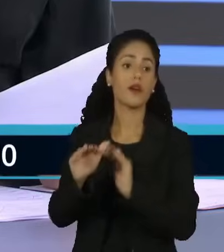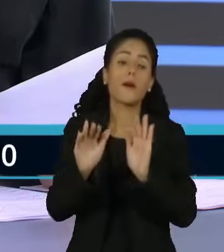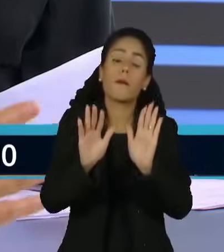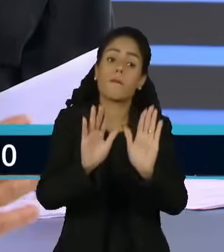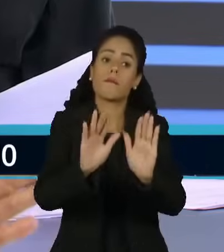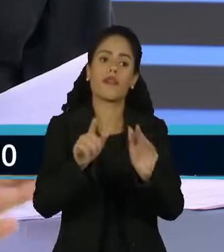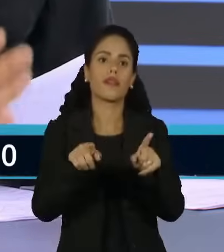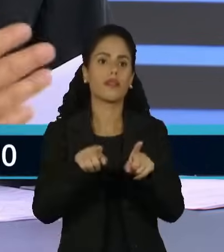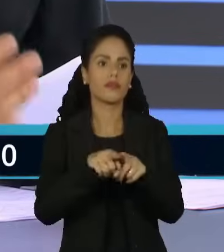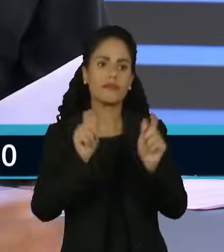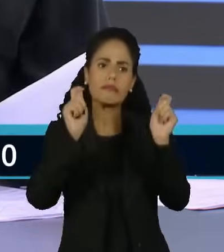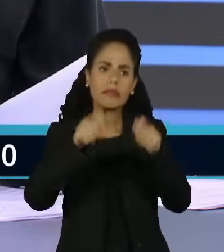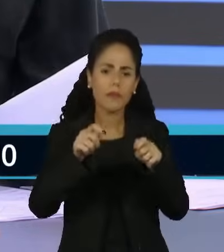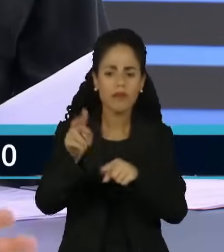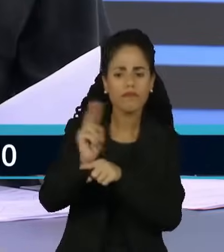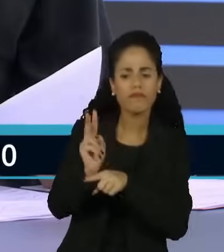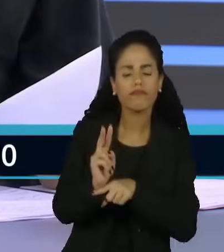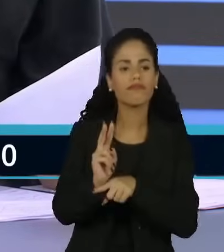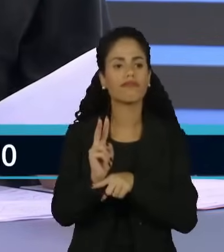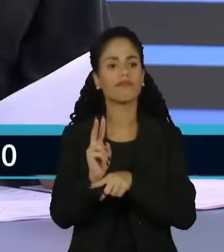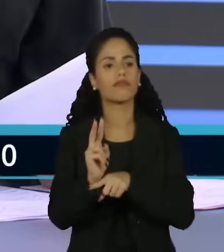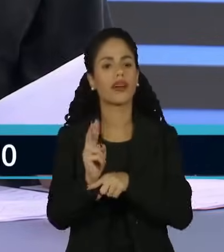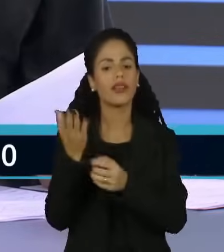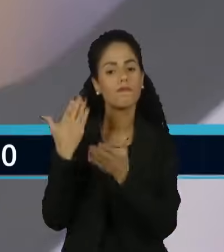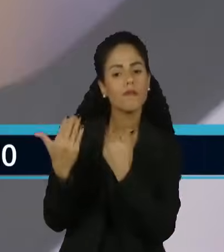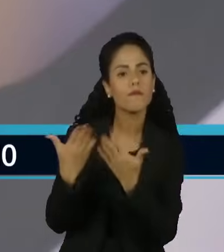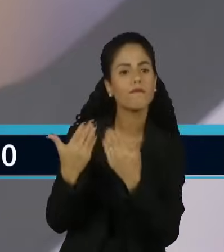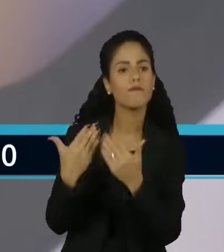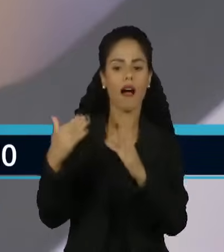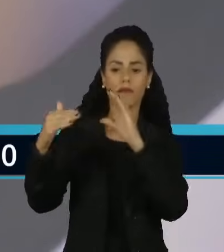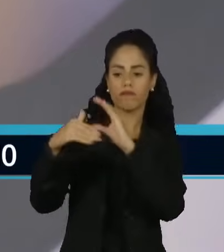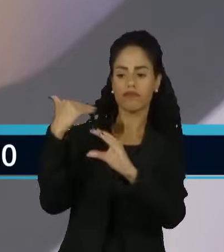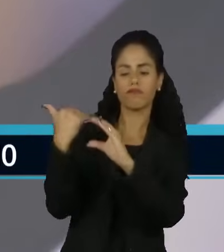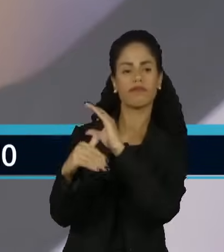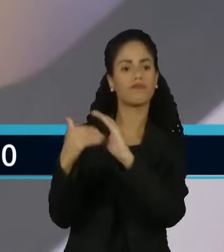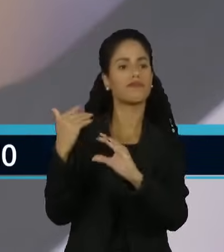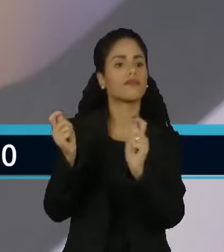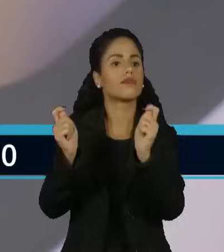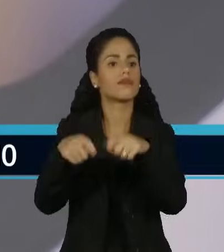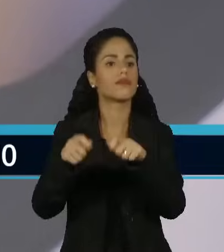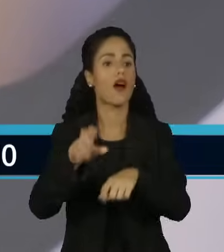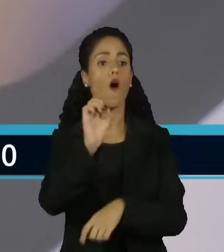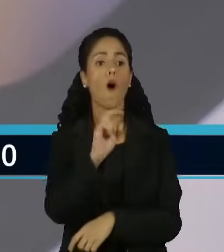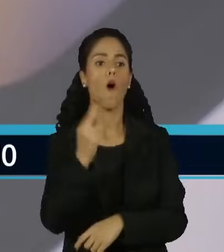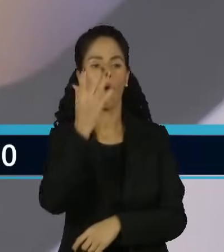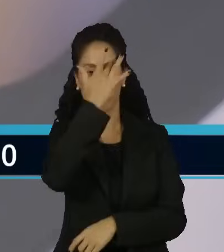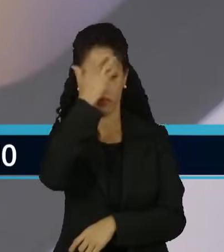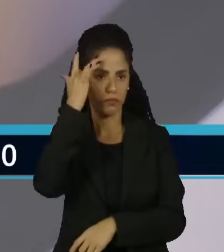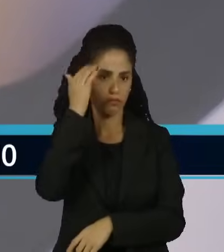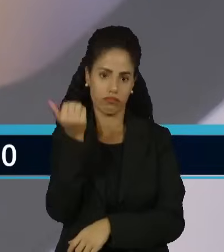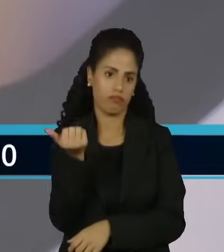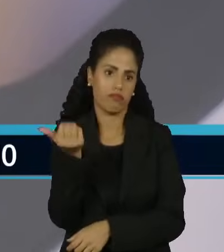fácil você monitorar as conversas de alguém que está sendo